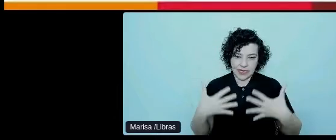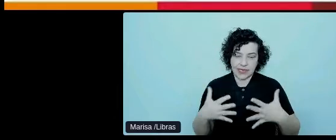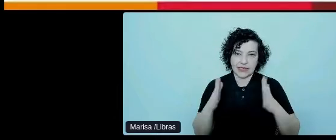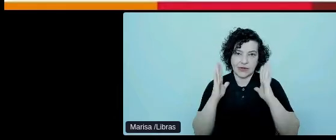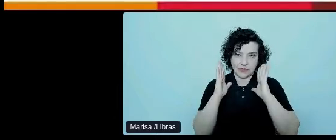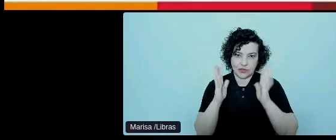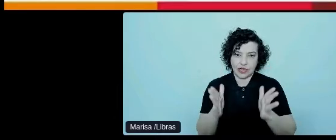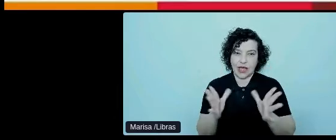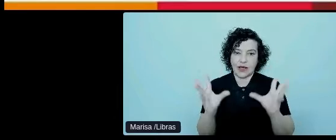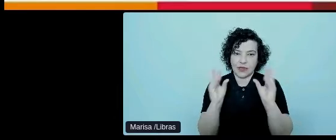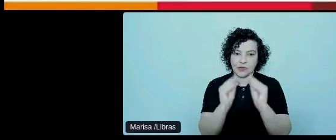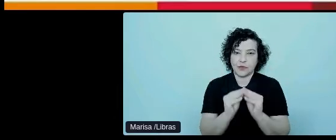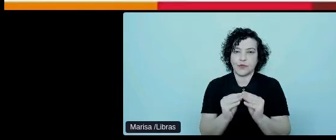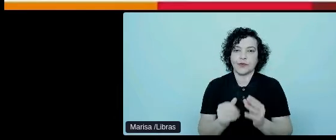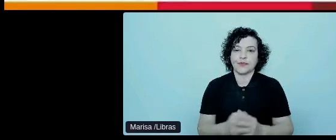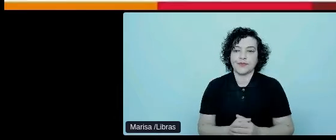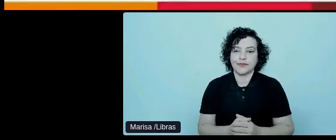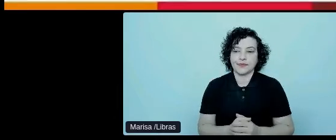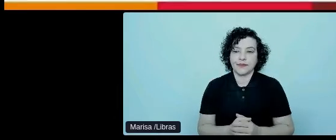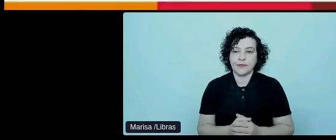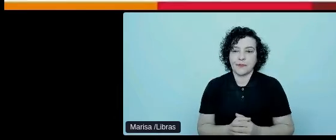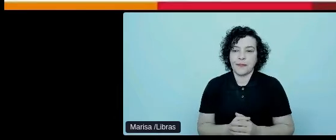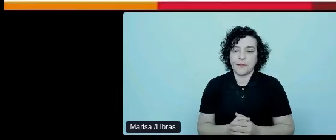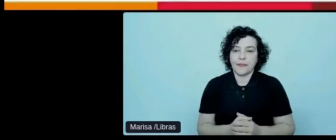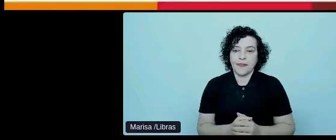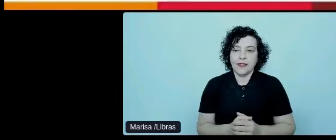anteriormente. Pode passar.